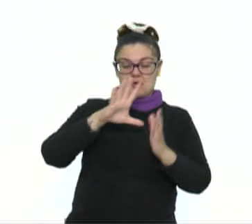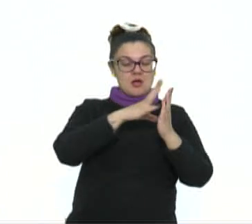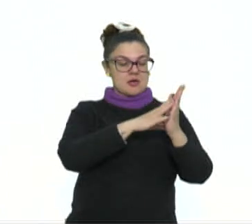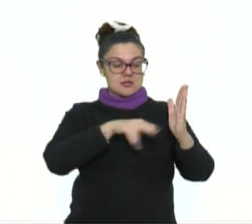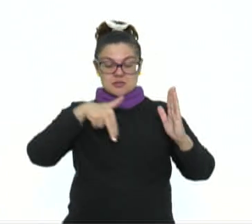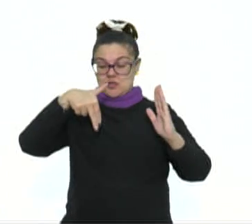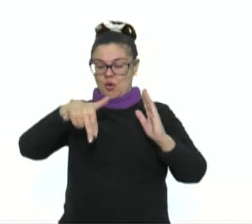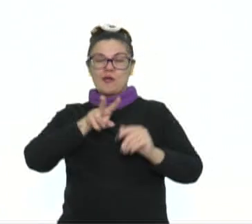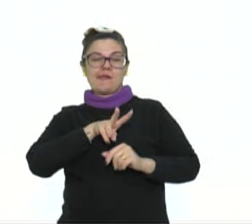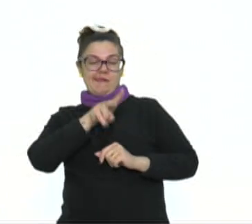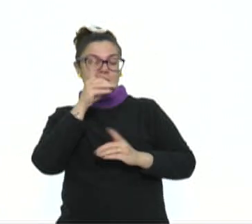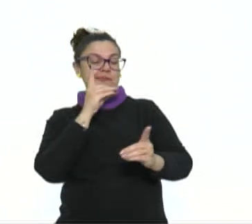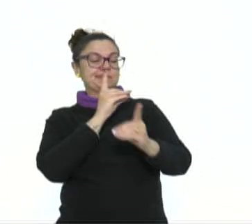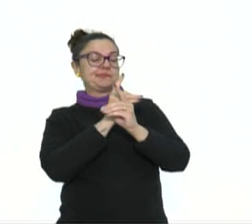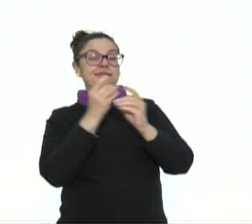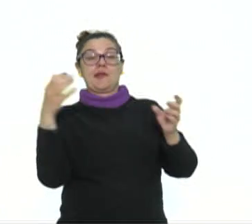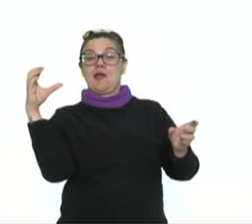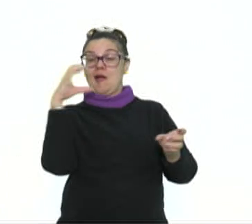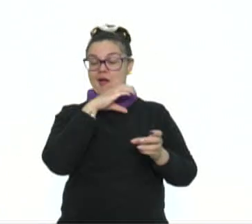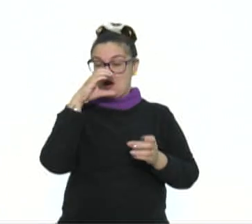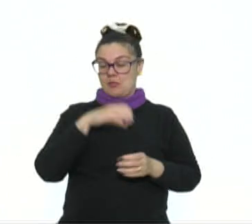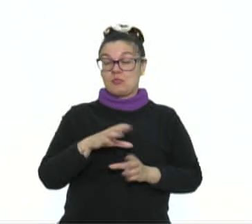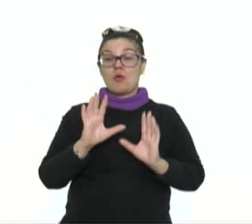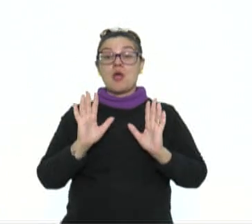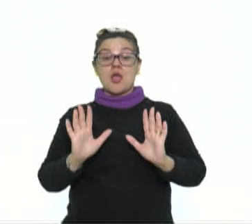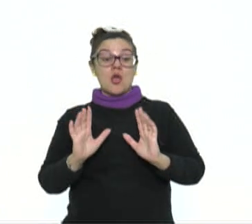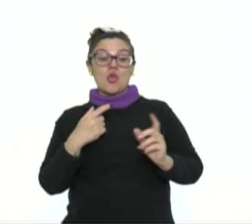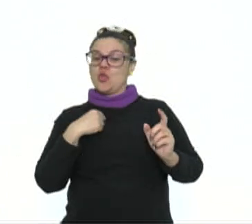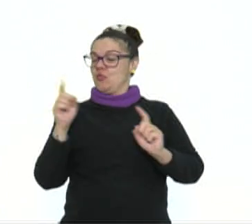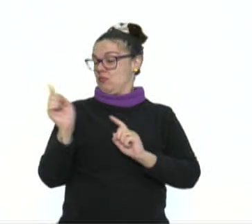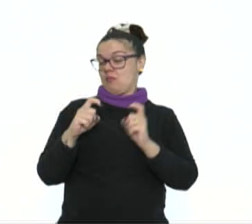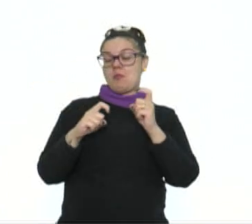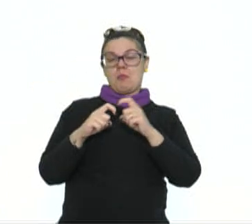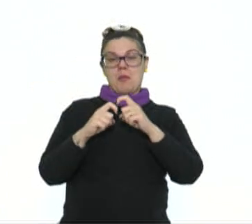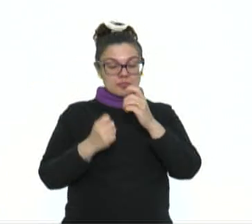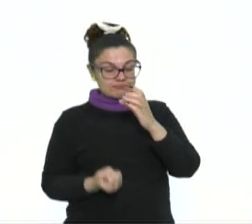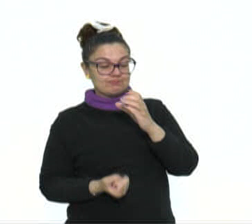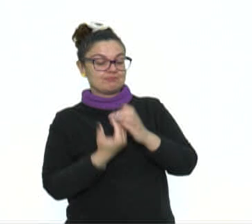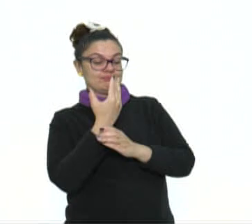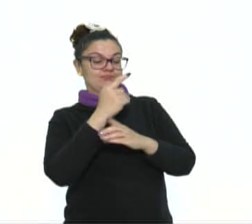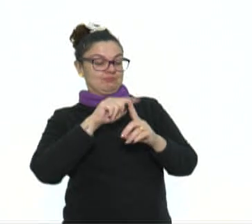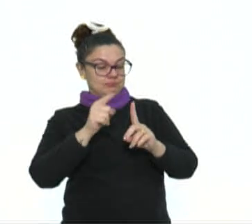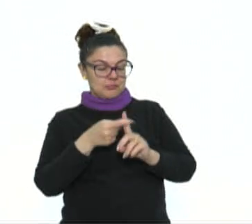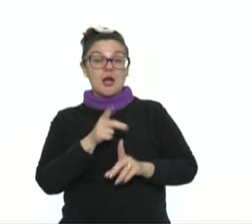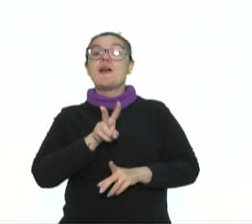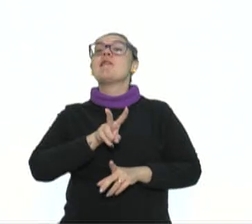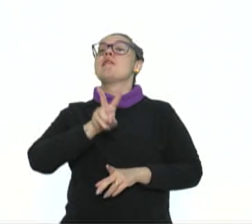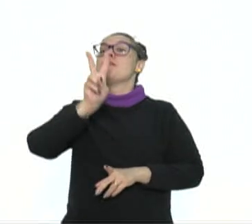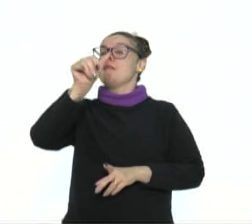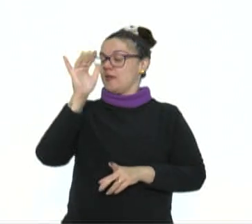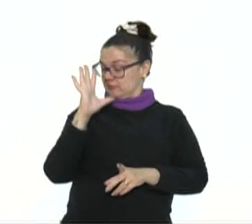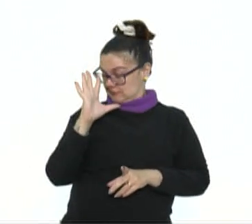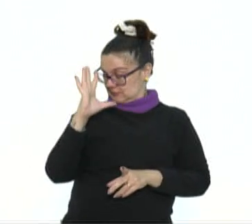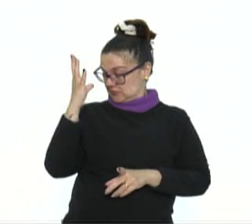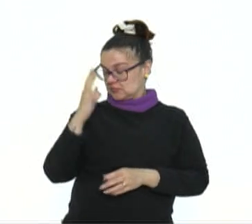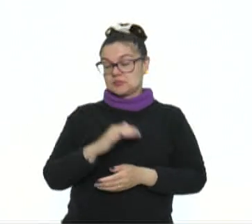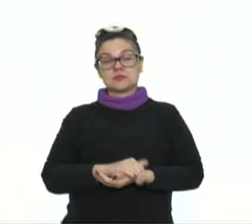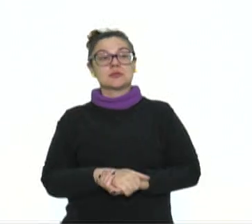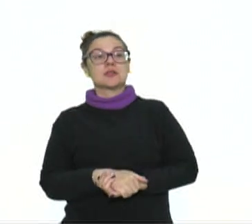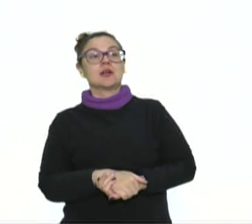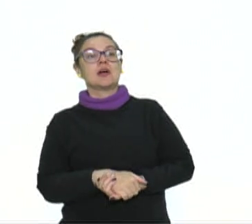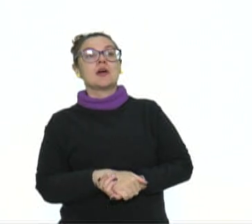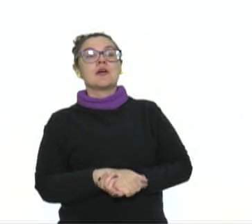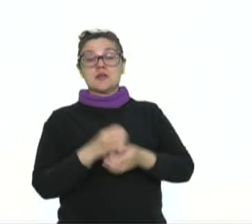irá aparecer em breve. Posso não ser eu o médico que irá criá-la, mas vai acontecer, declarou Zavos.